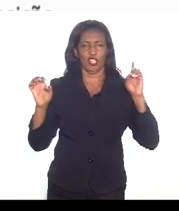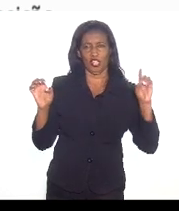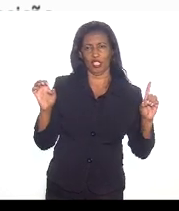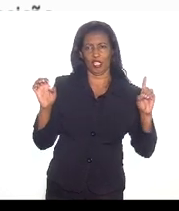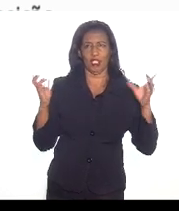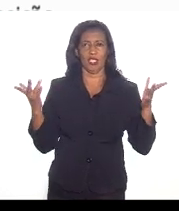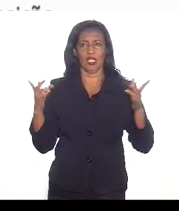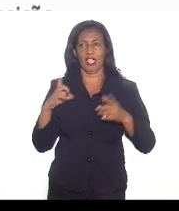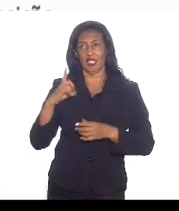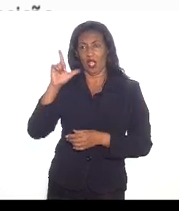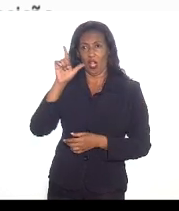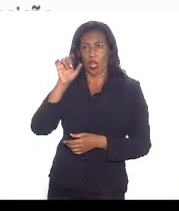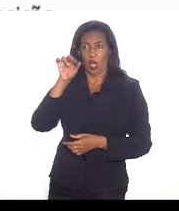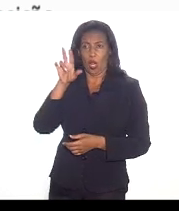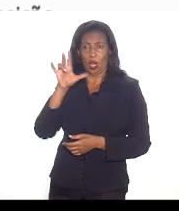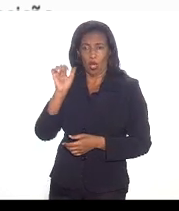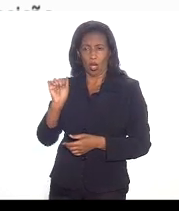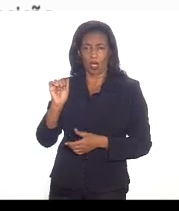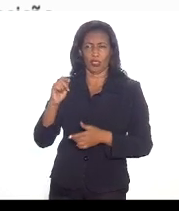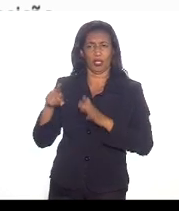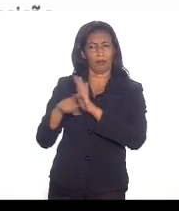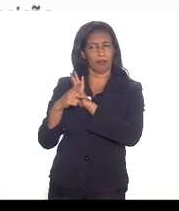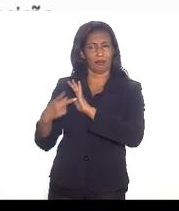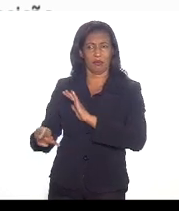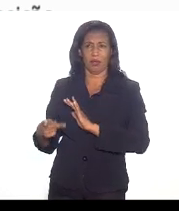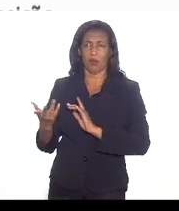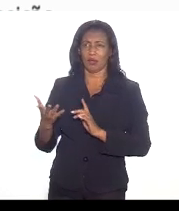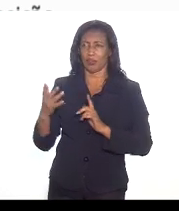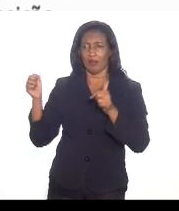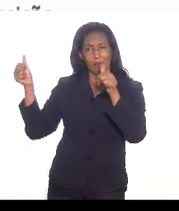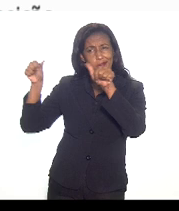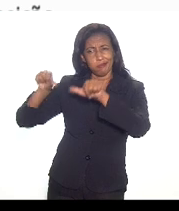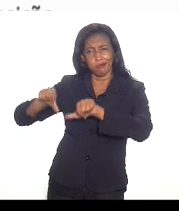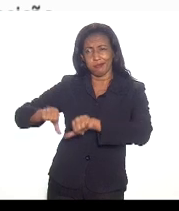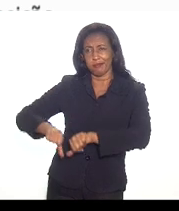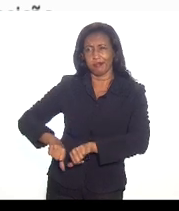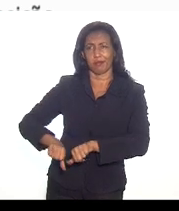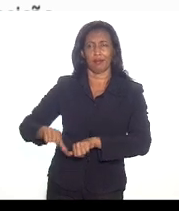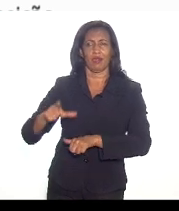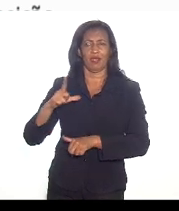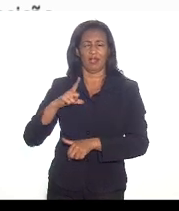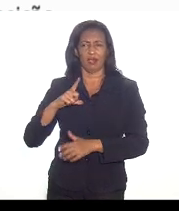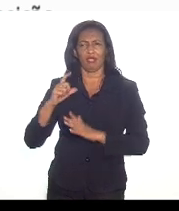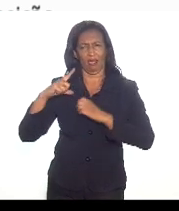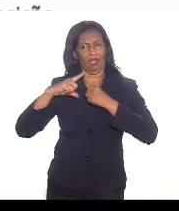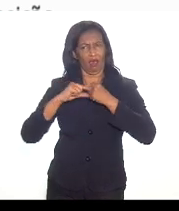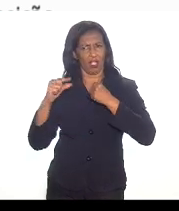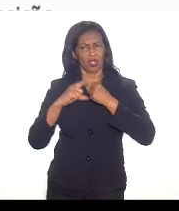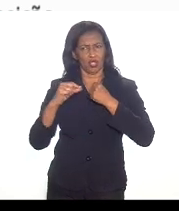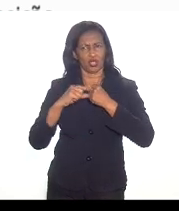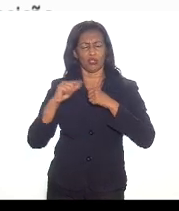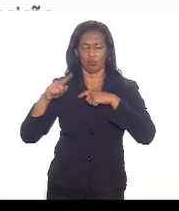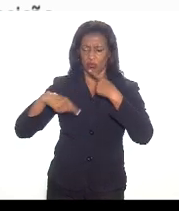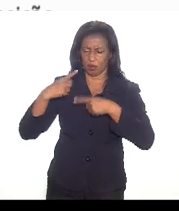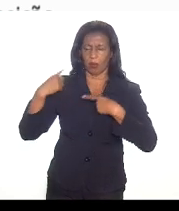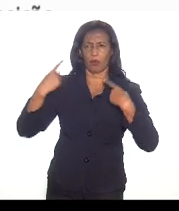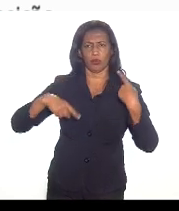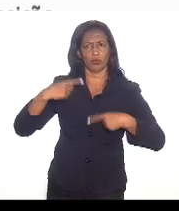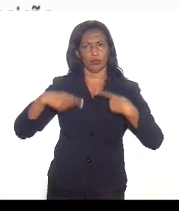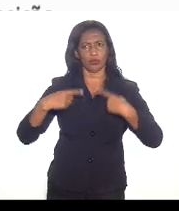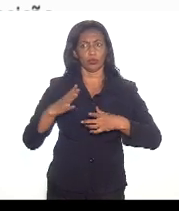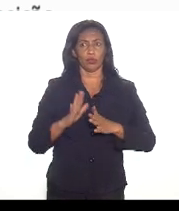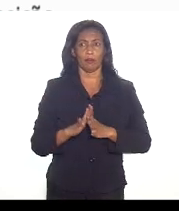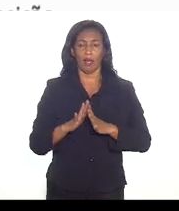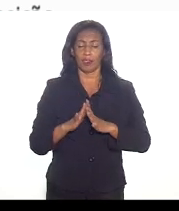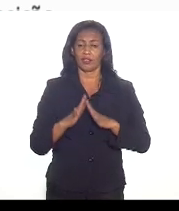surge uma lógica chaguista. Isso, na verdade, só vai se agravando, enfim, tem artigos sobre isso, a gente pode até discutir isso também, mas